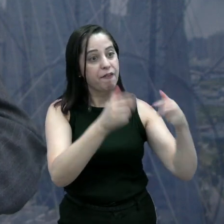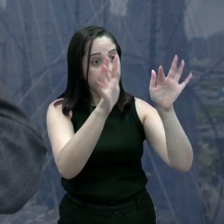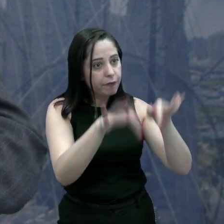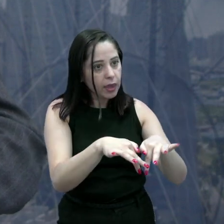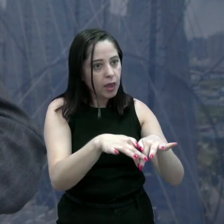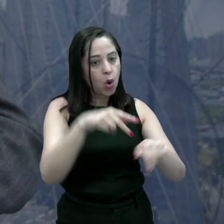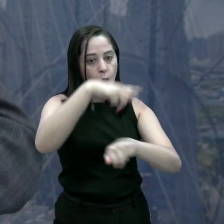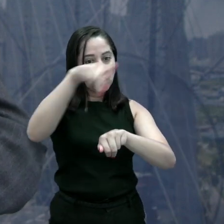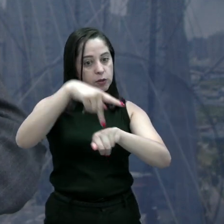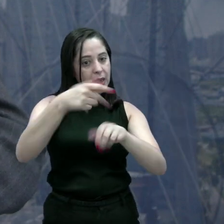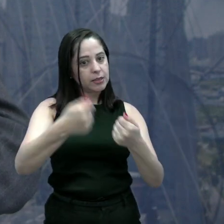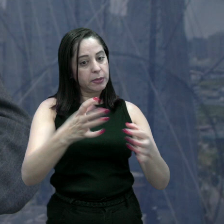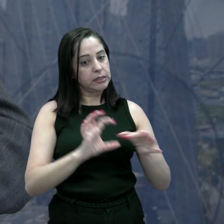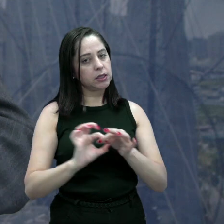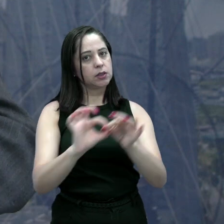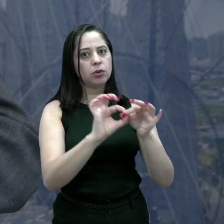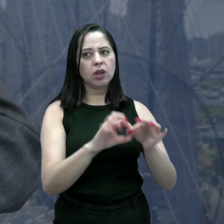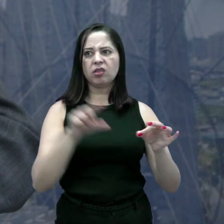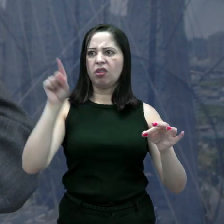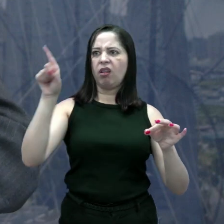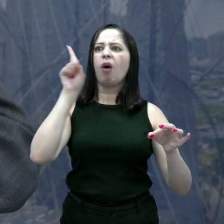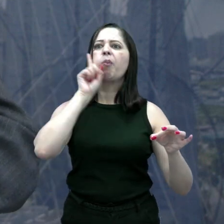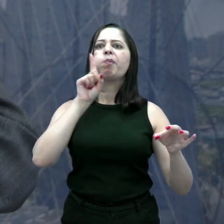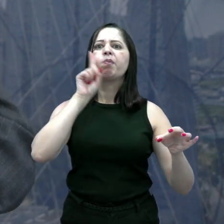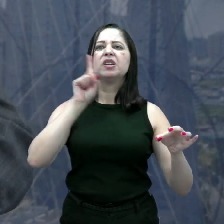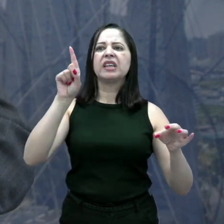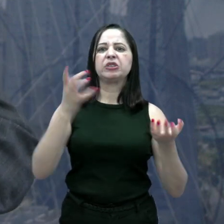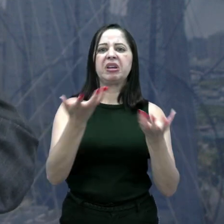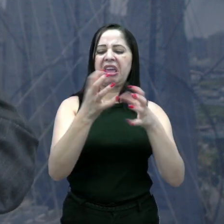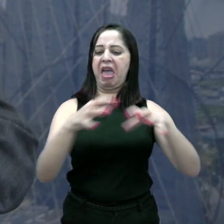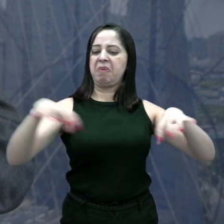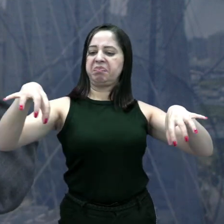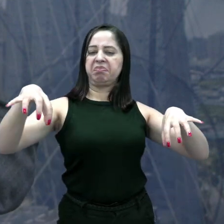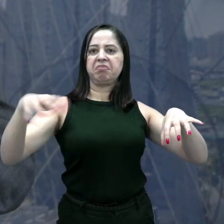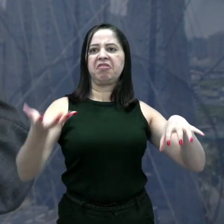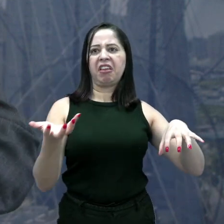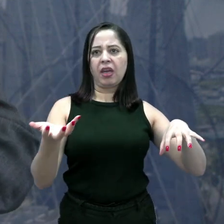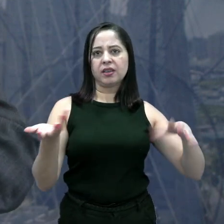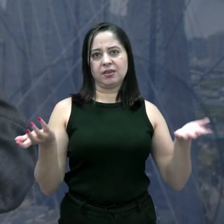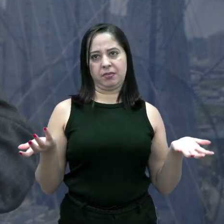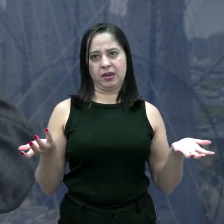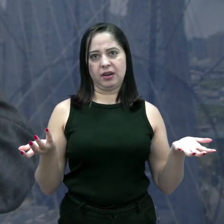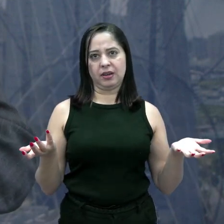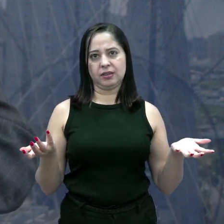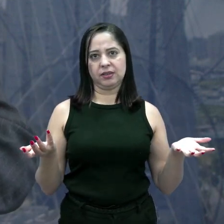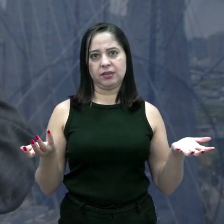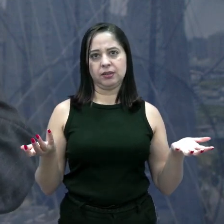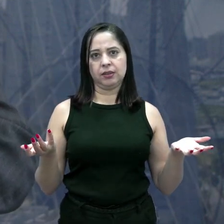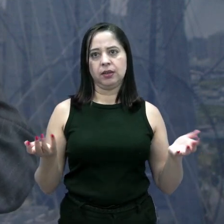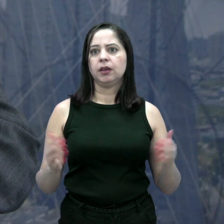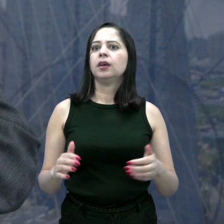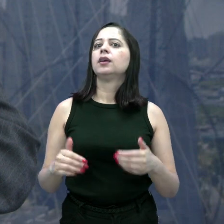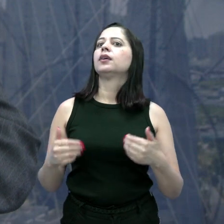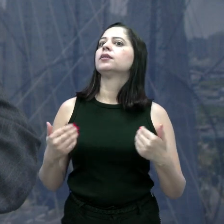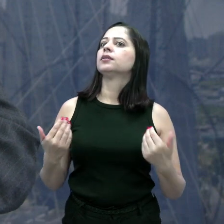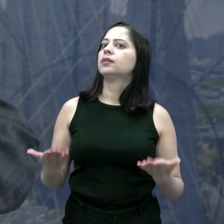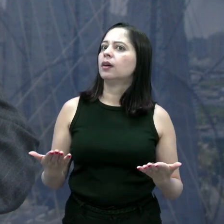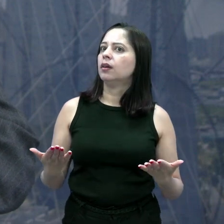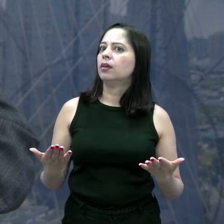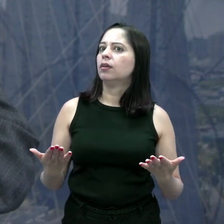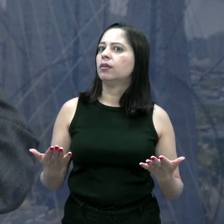vai virar uma trágica e todo mundo tem um botão vermelho lá de uma bomba nuclear. Vamos até onde a gente vai deixar essa panela de